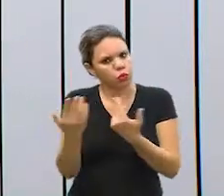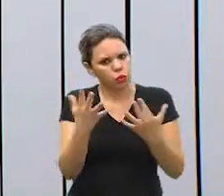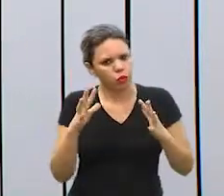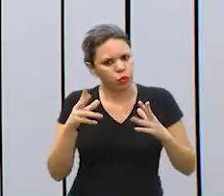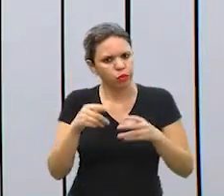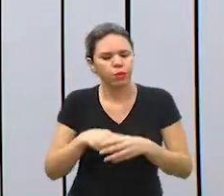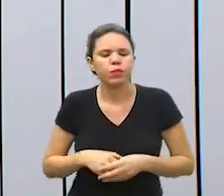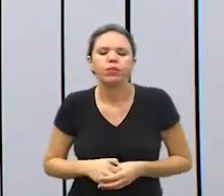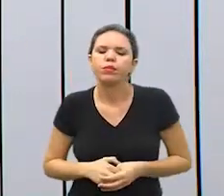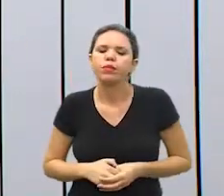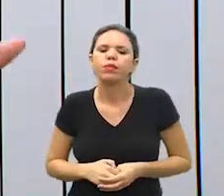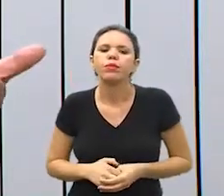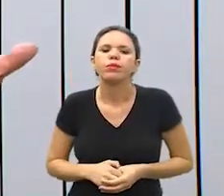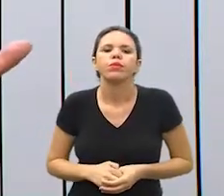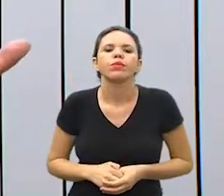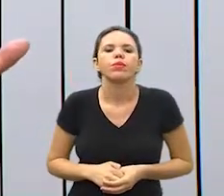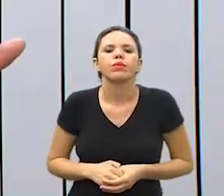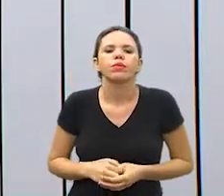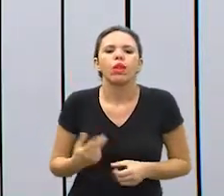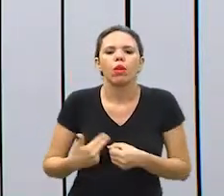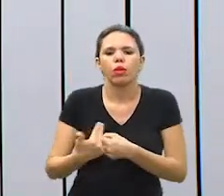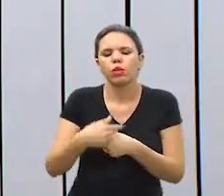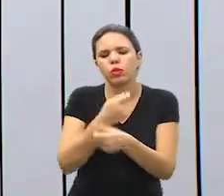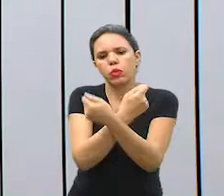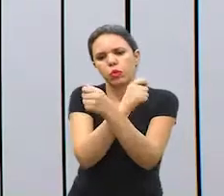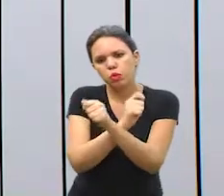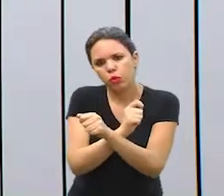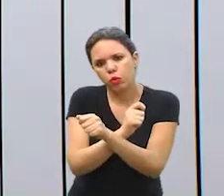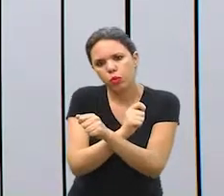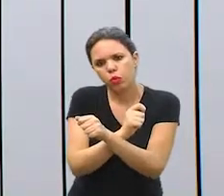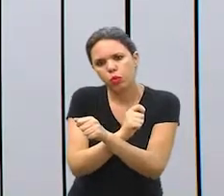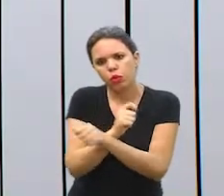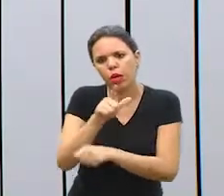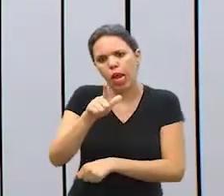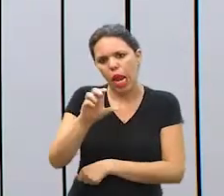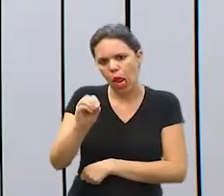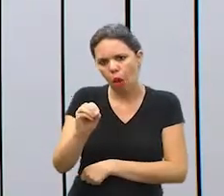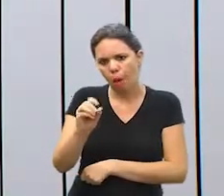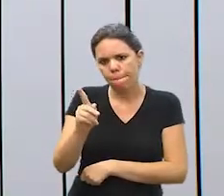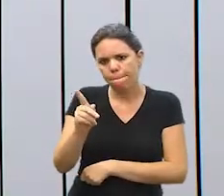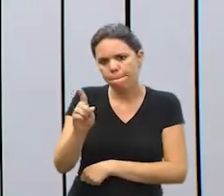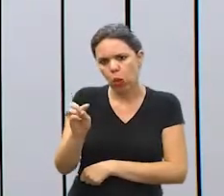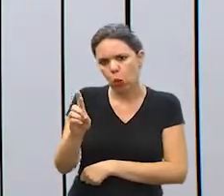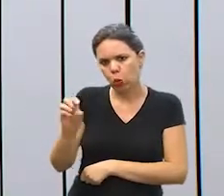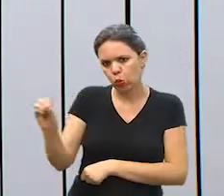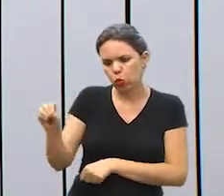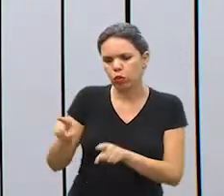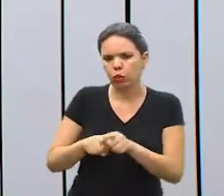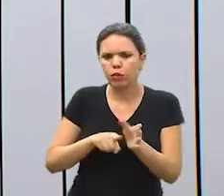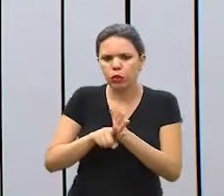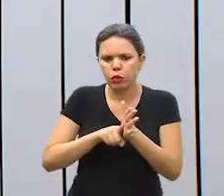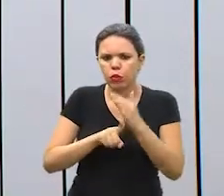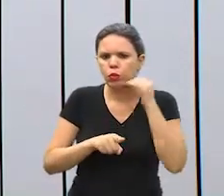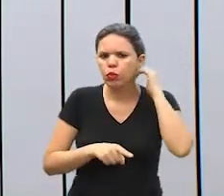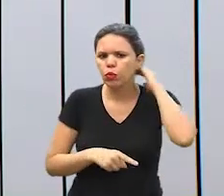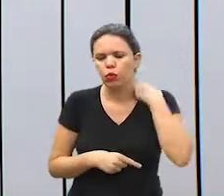todo, porque tanto na Unicamp como na PUC, na São Leopoldo Mandique, ali se